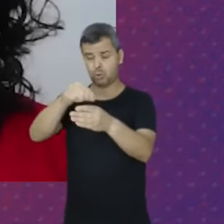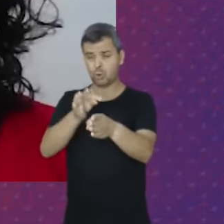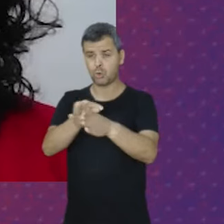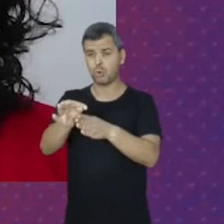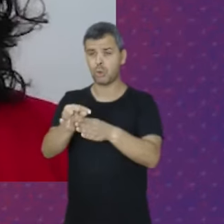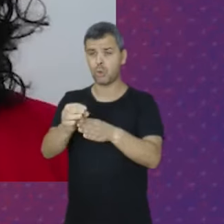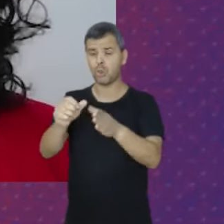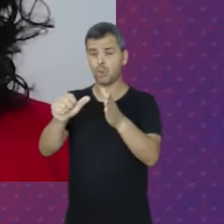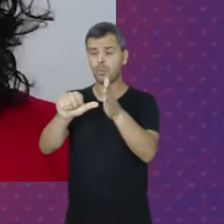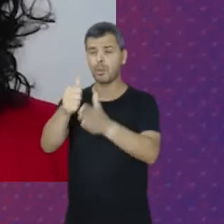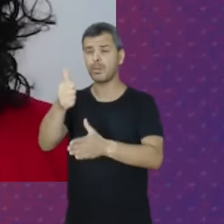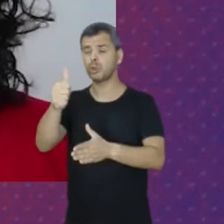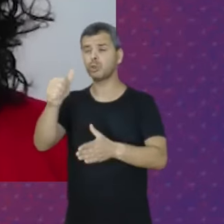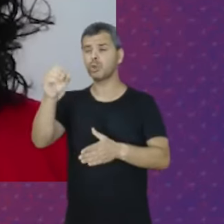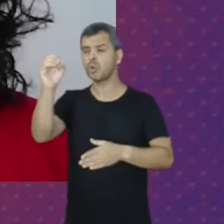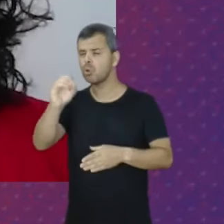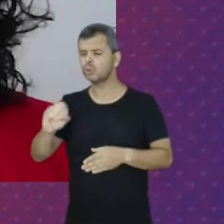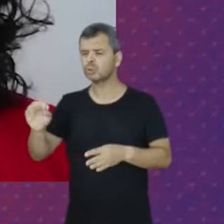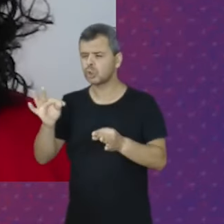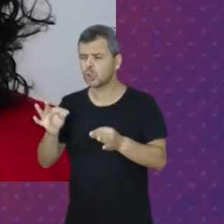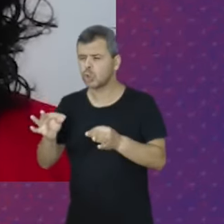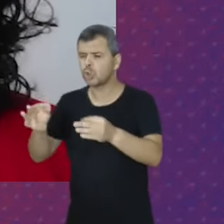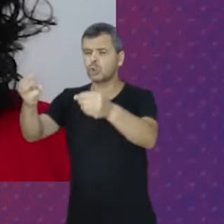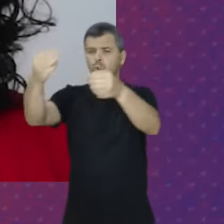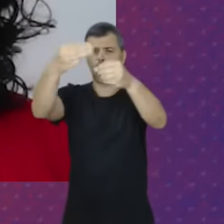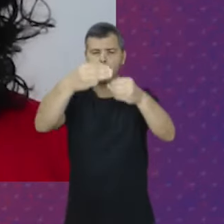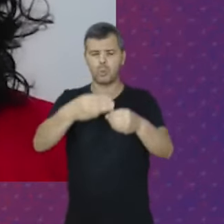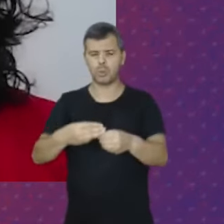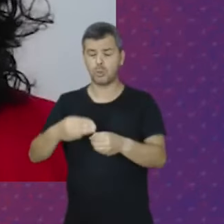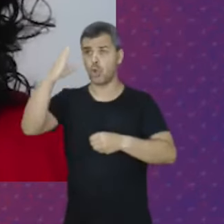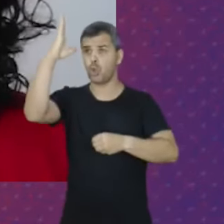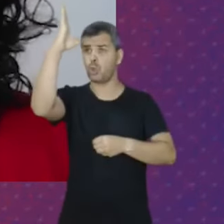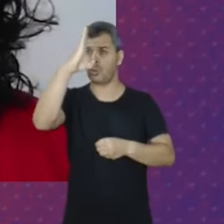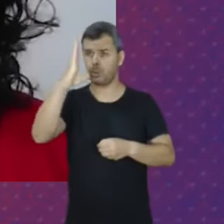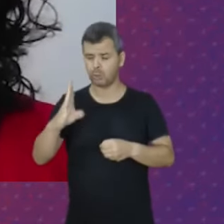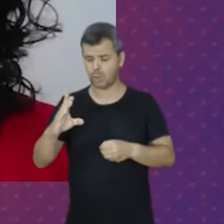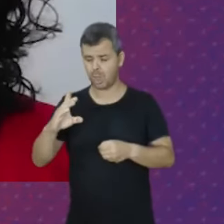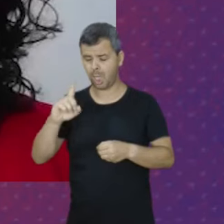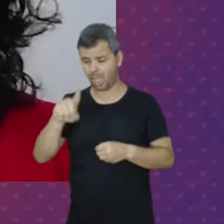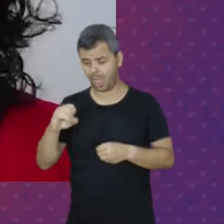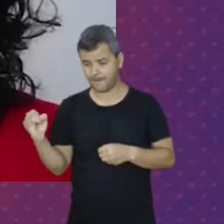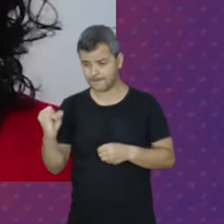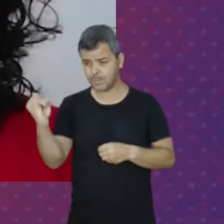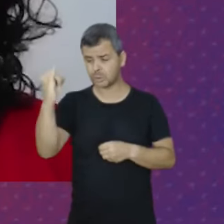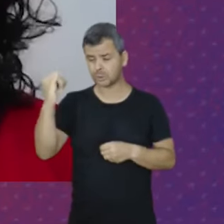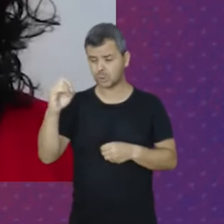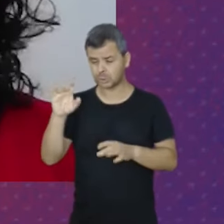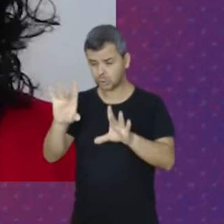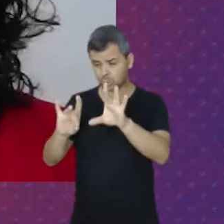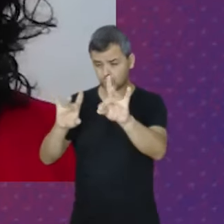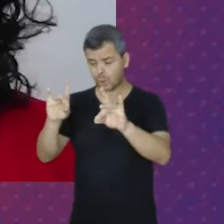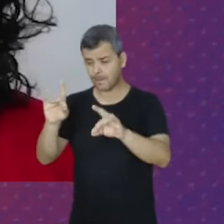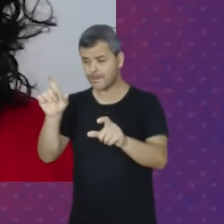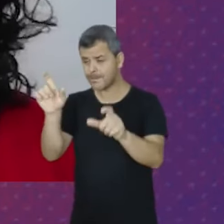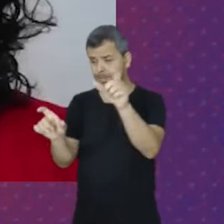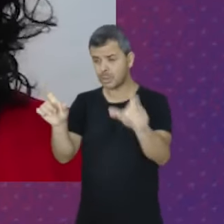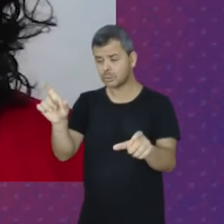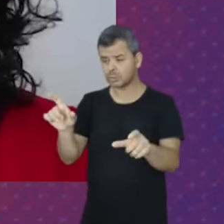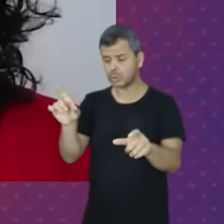de outubro, em todos os municípios brasileiros. É importante, então, que a gente escolha pessoas que